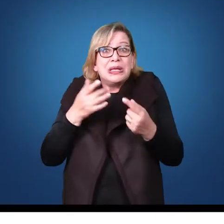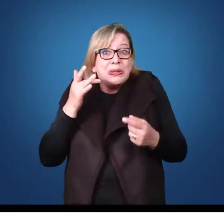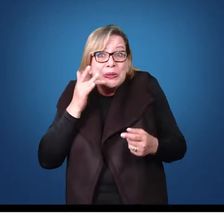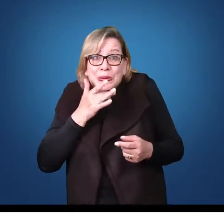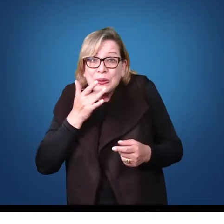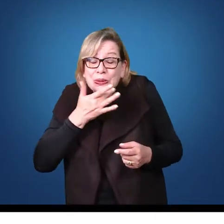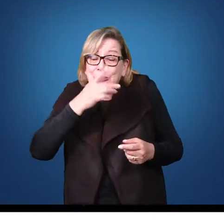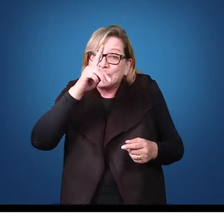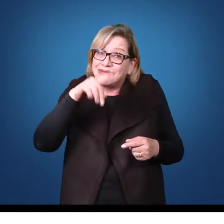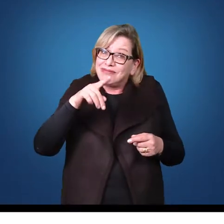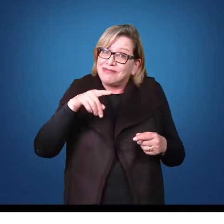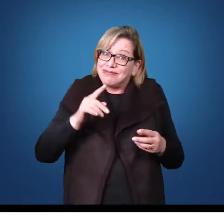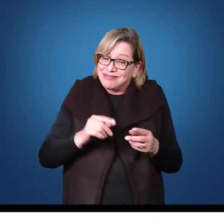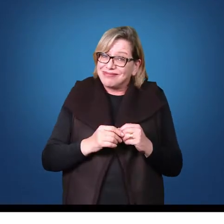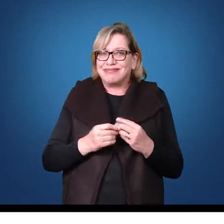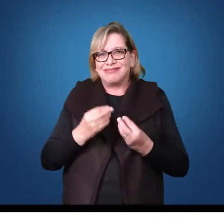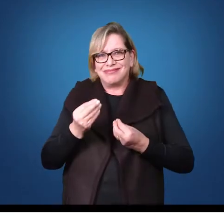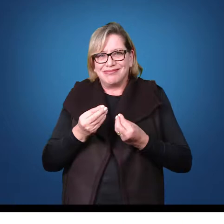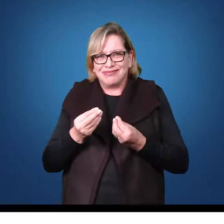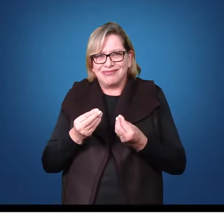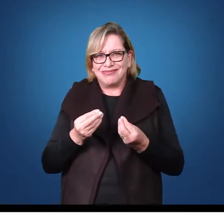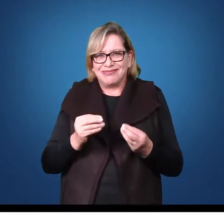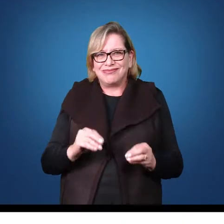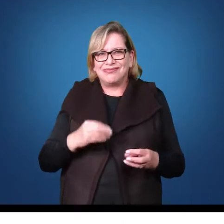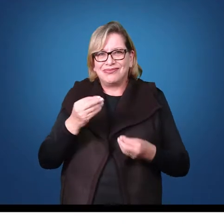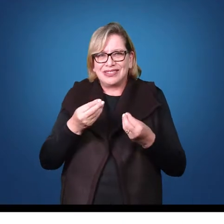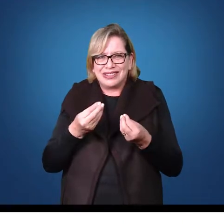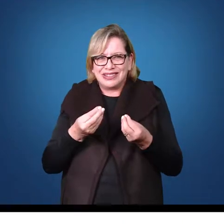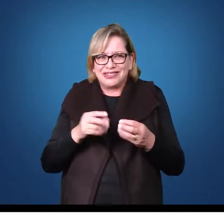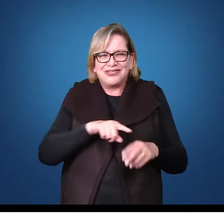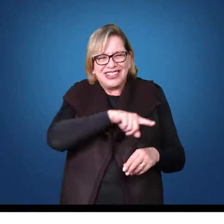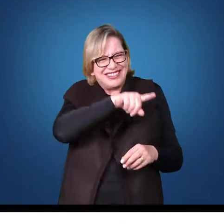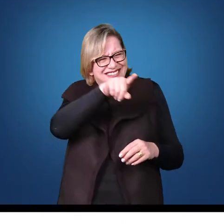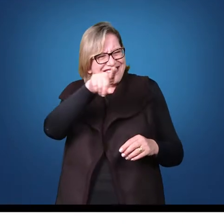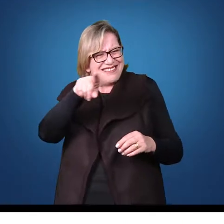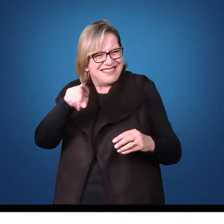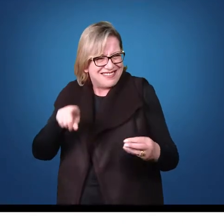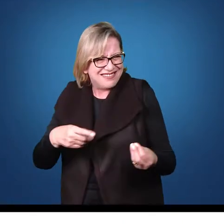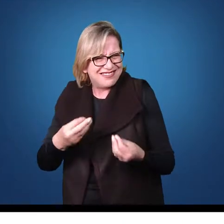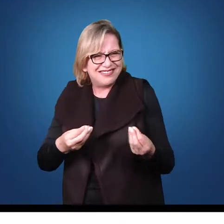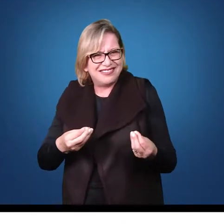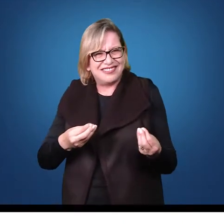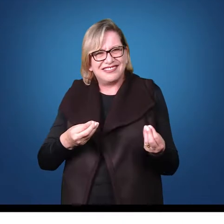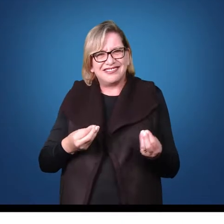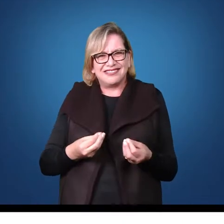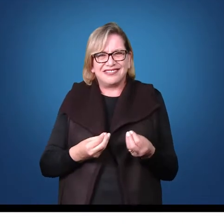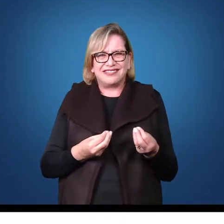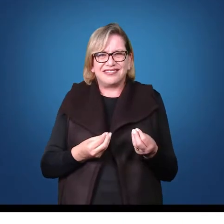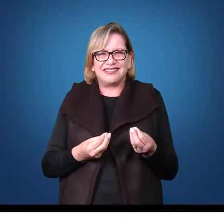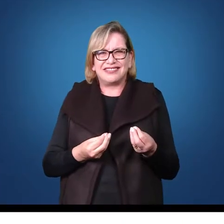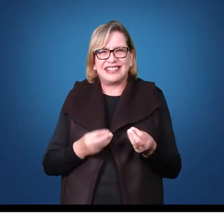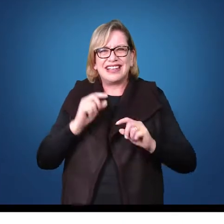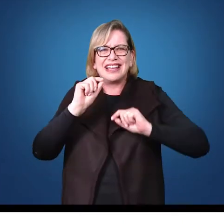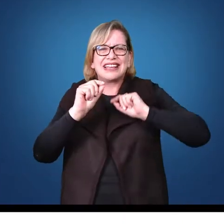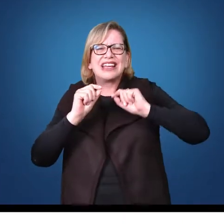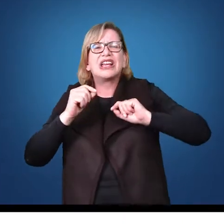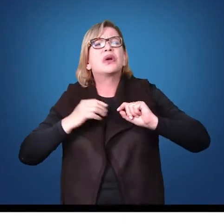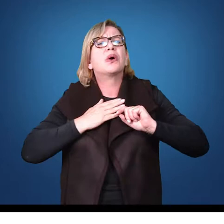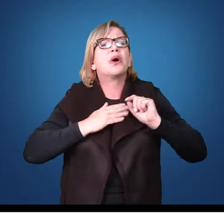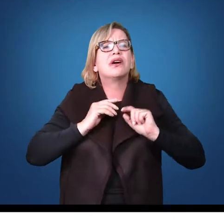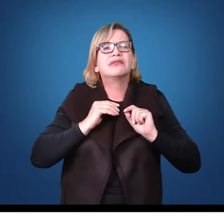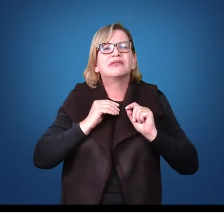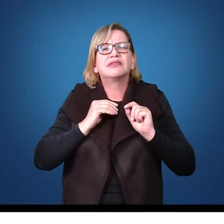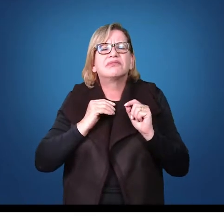uma delícia! Ah, senhoras e senhores, quem gosta ou quem